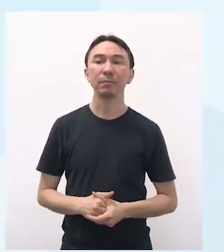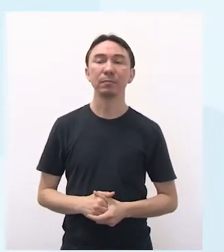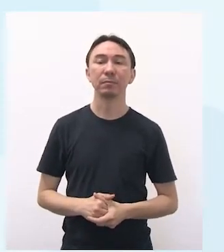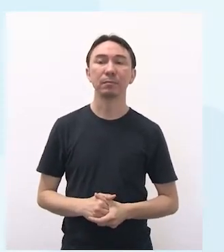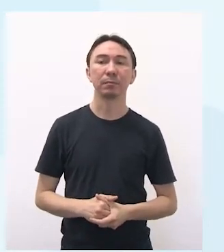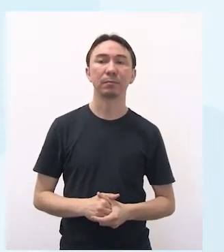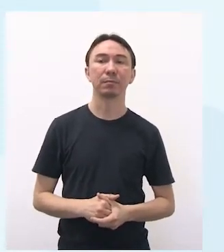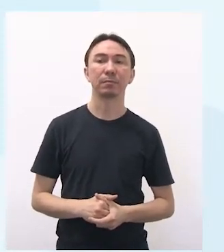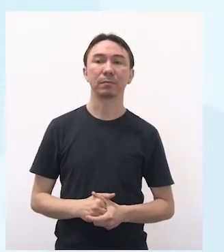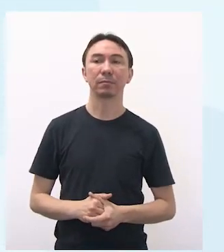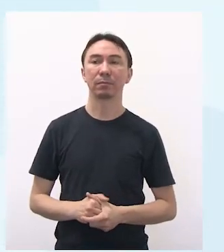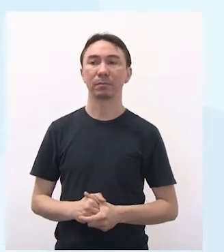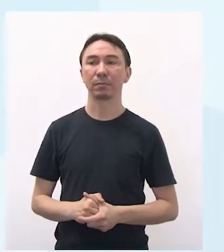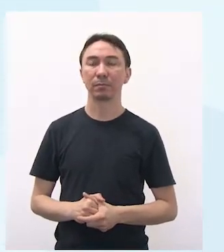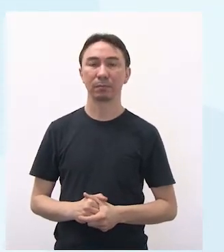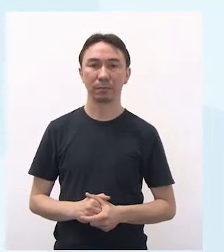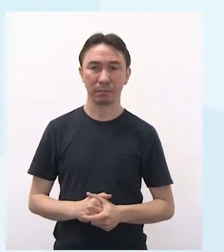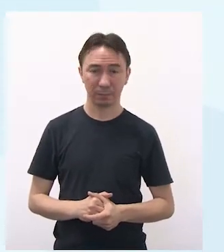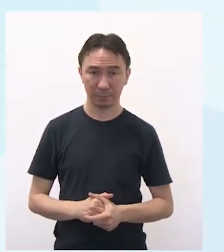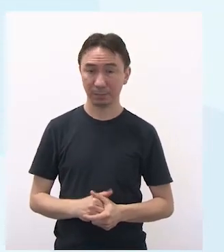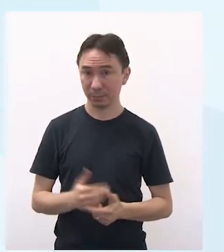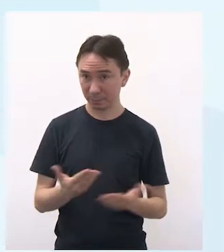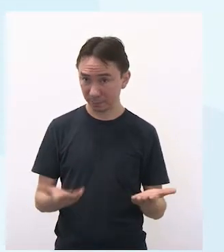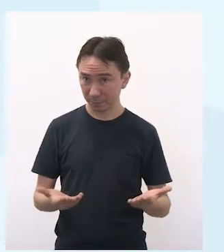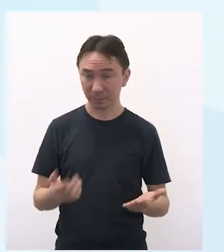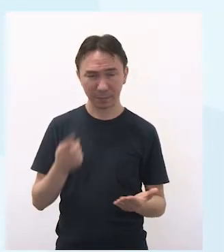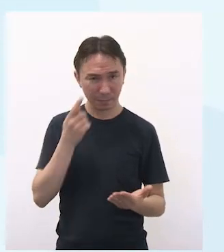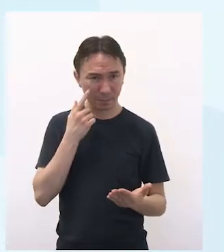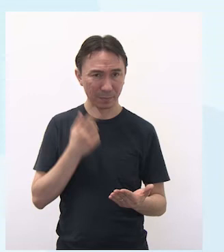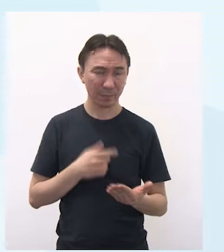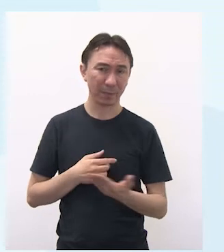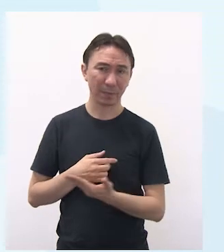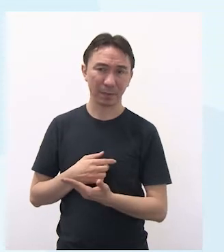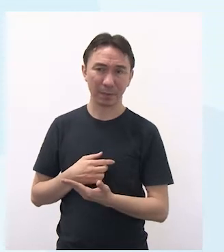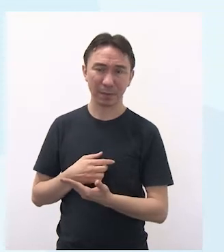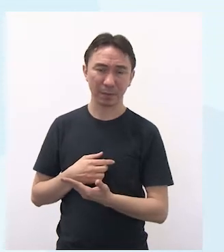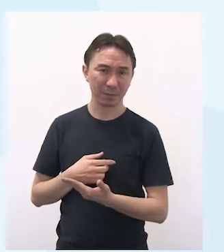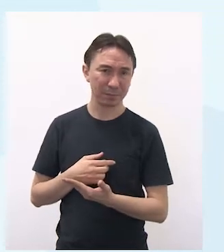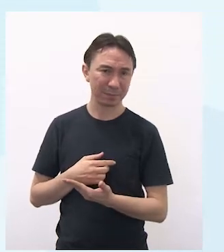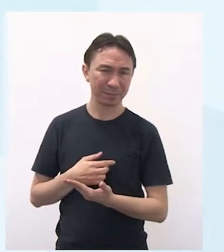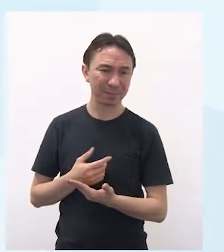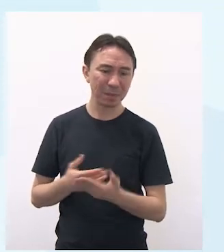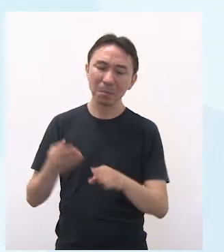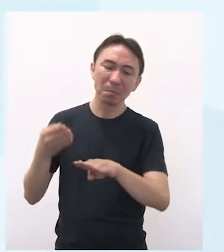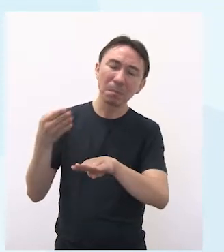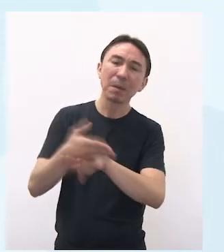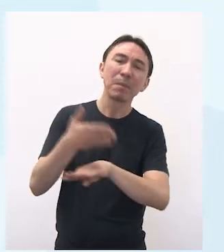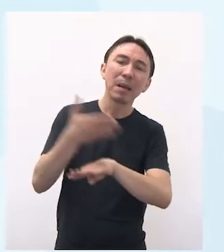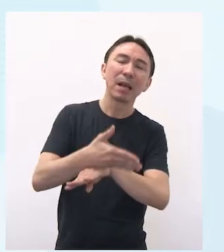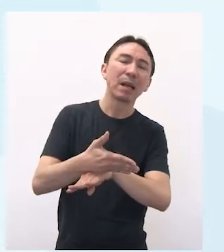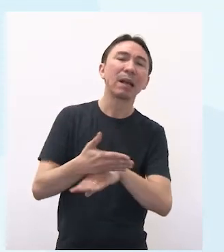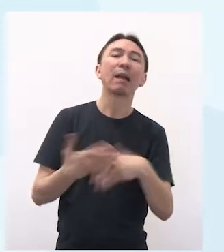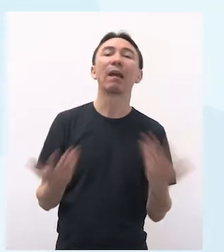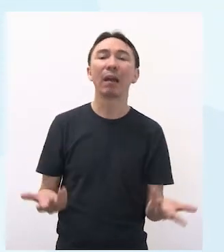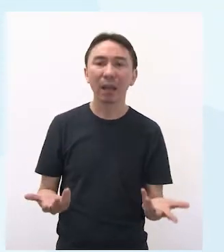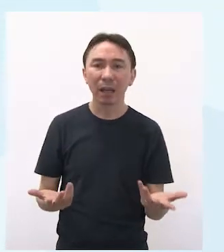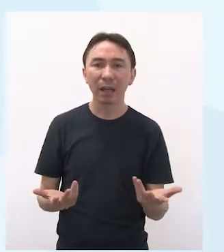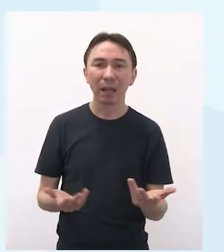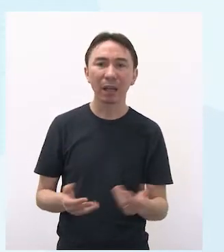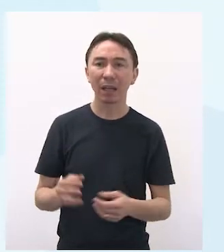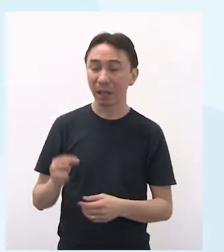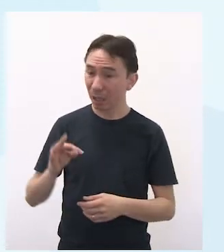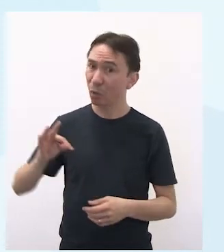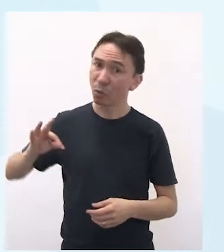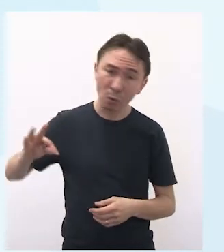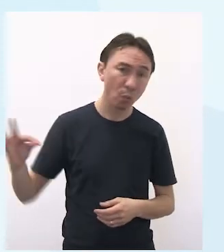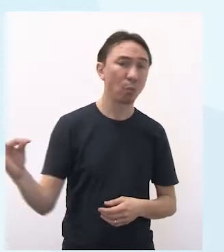Então, vamos lá. Eu só retomando, é uma aplicação que significa o quê? Quem que vai participar? Então, todo mundo, é uma aplicação